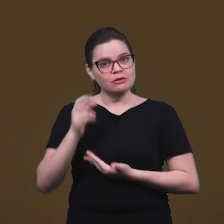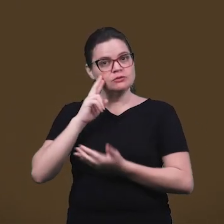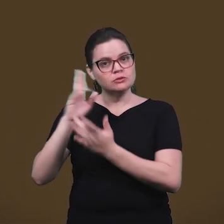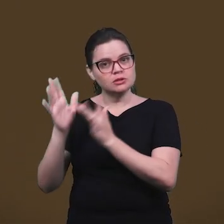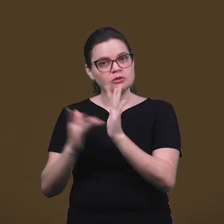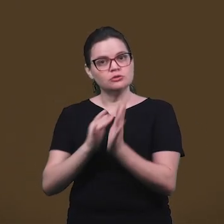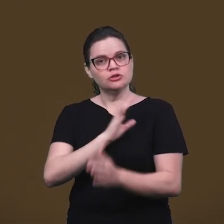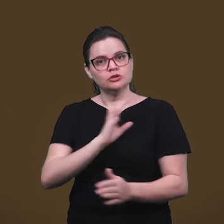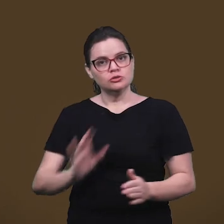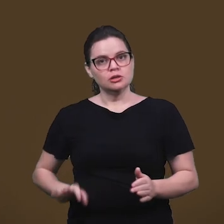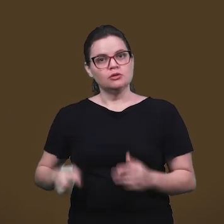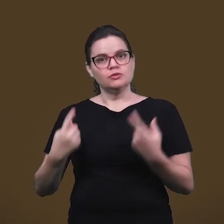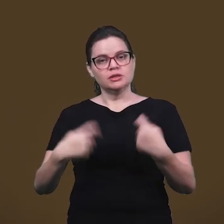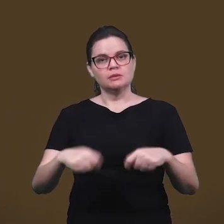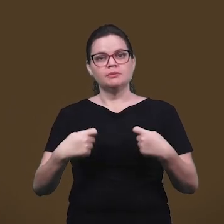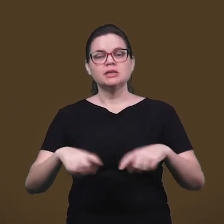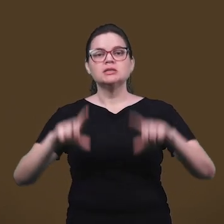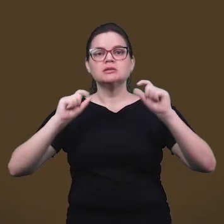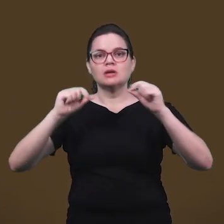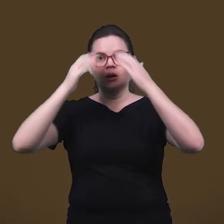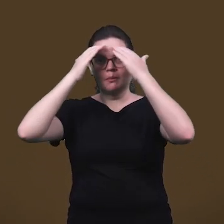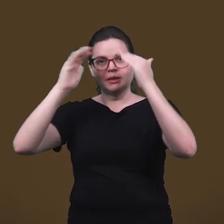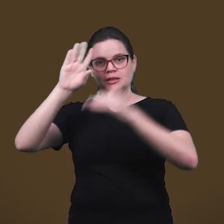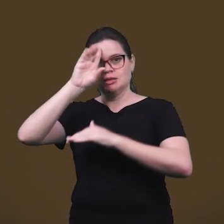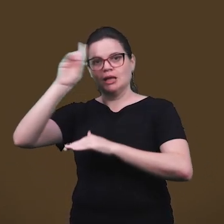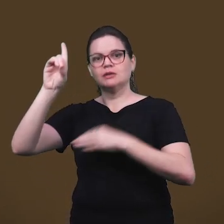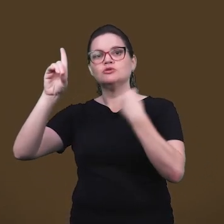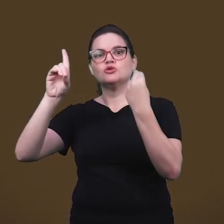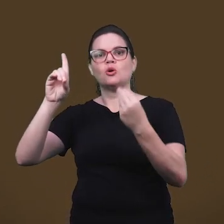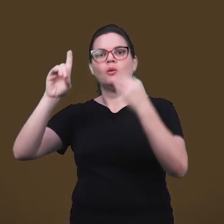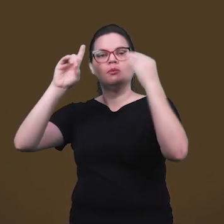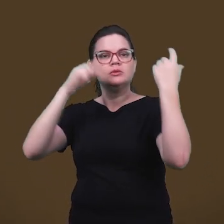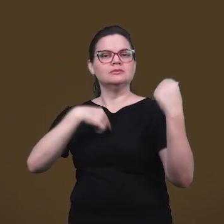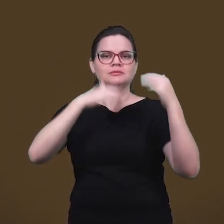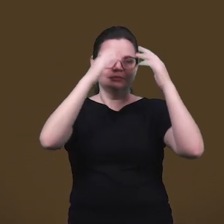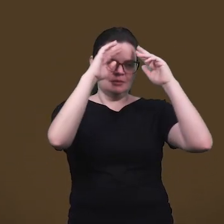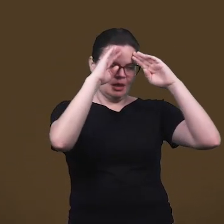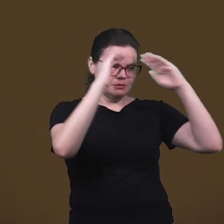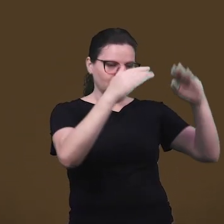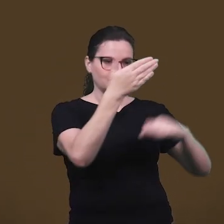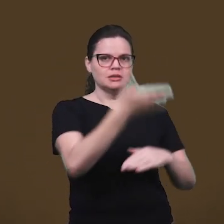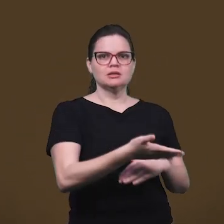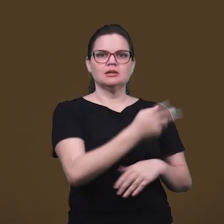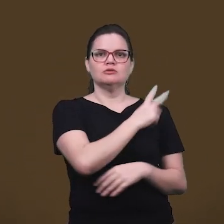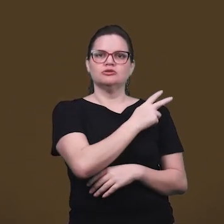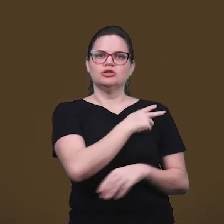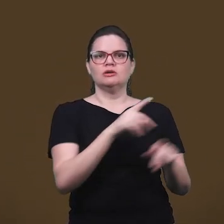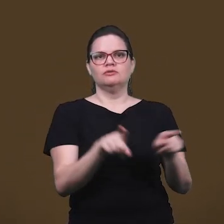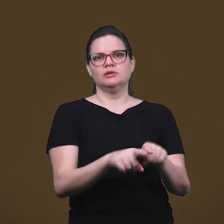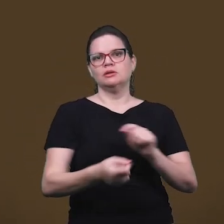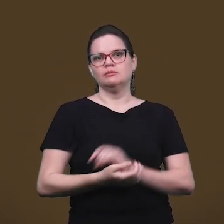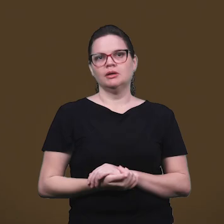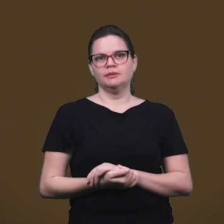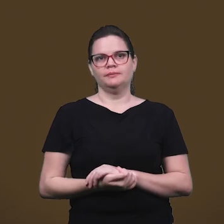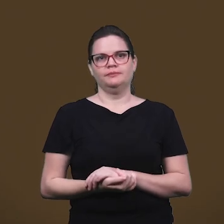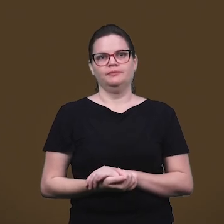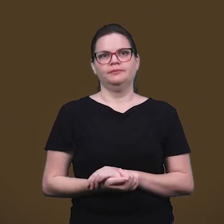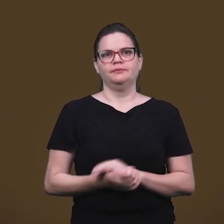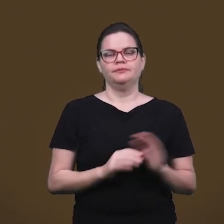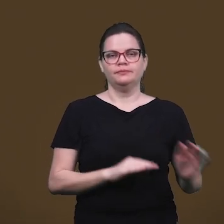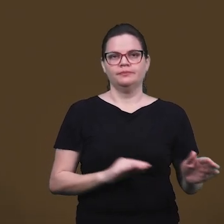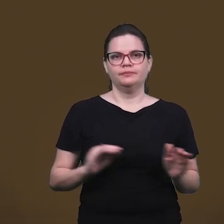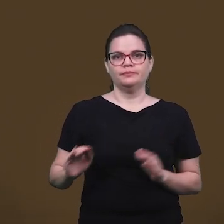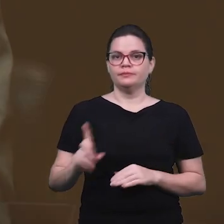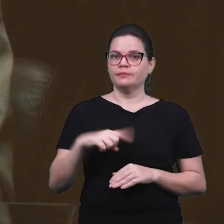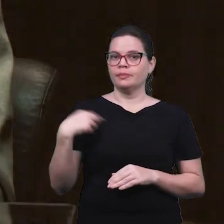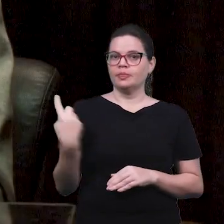de coração a vontade de Deus. Completando, servindo de boa vontade como ao Senhor, não como aos homens. Então, nós temos